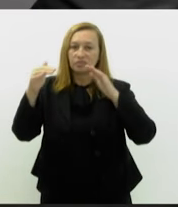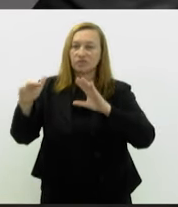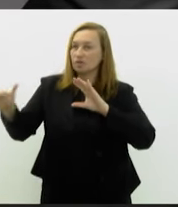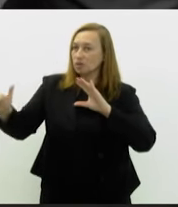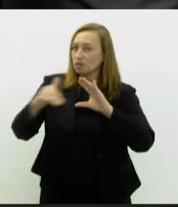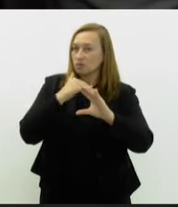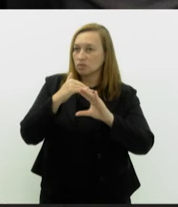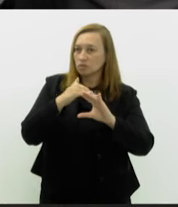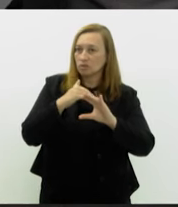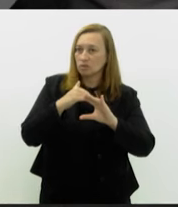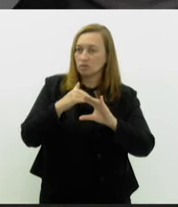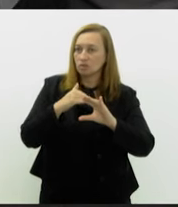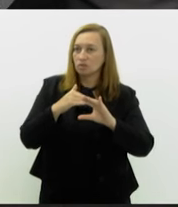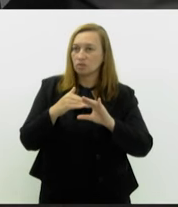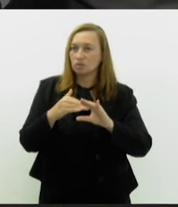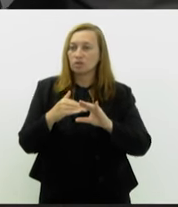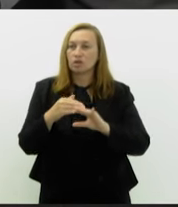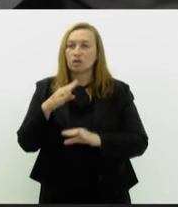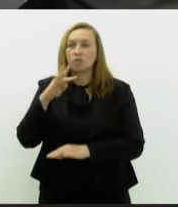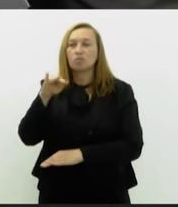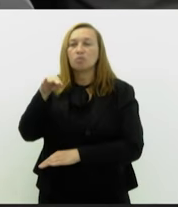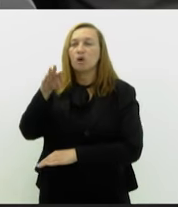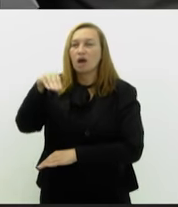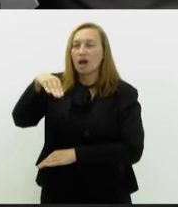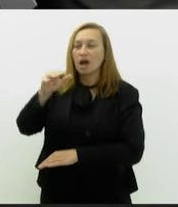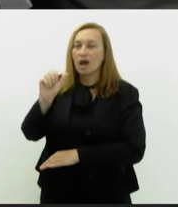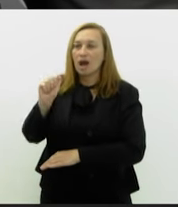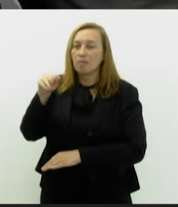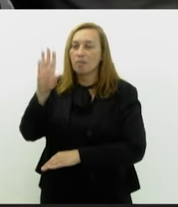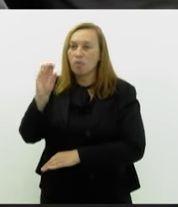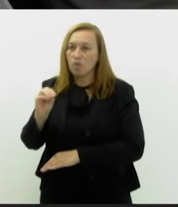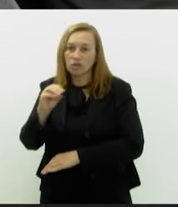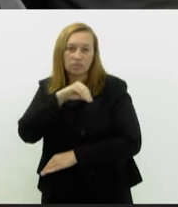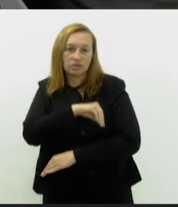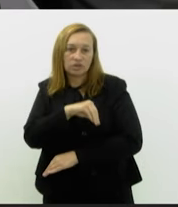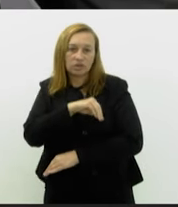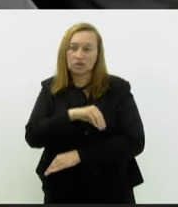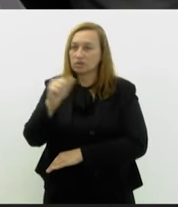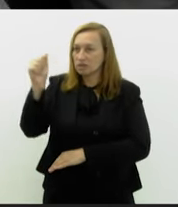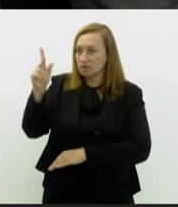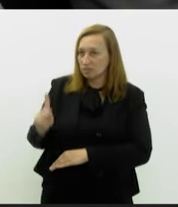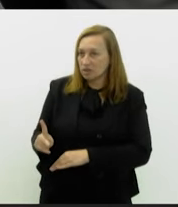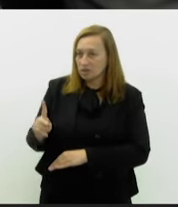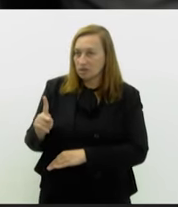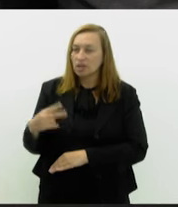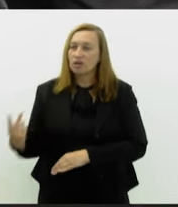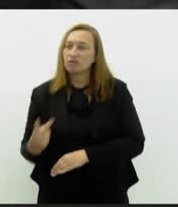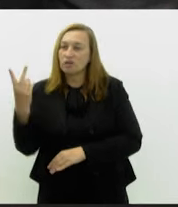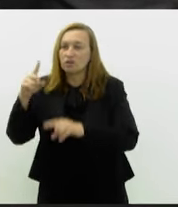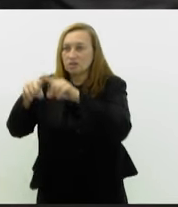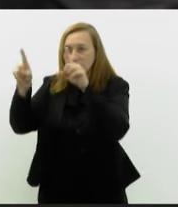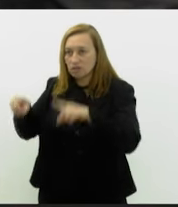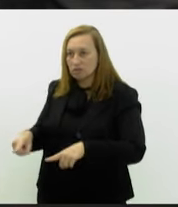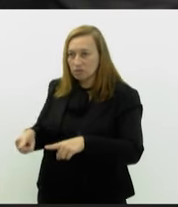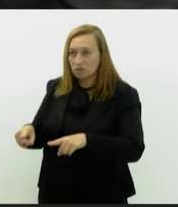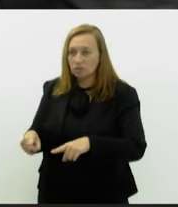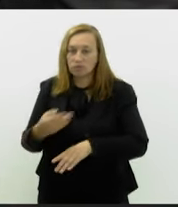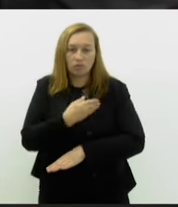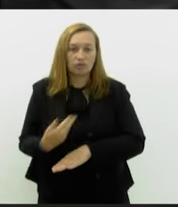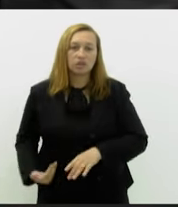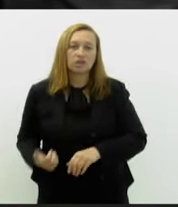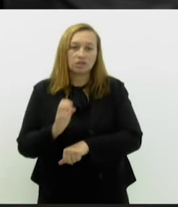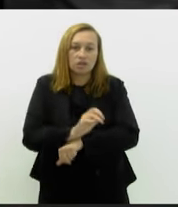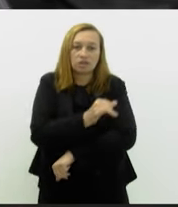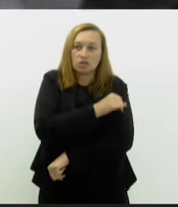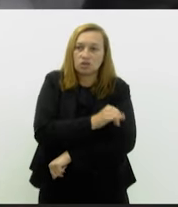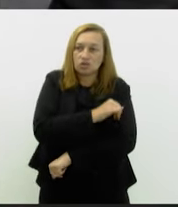mensagem dispondo sobre o abono de aposentadoria destinado a valorizar os servidores da administração direta e indireta do governo do Estado do Rio de